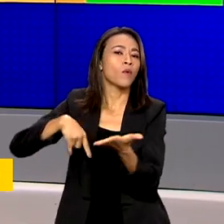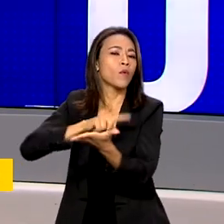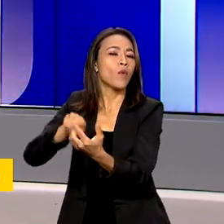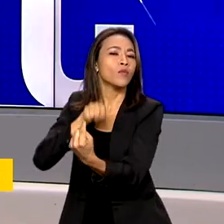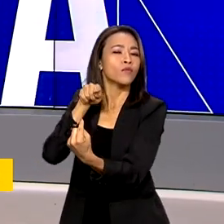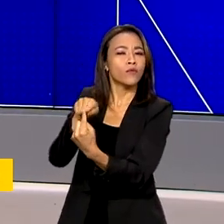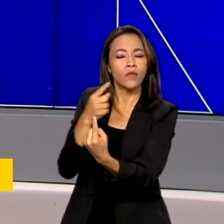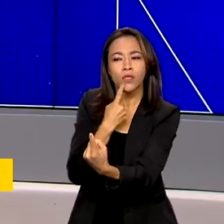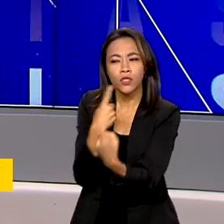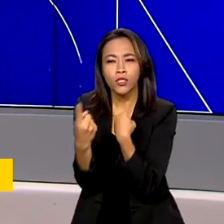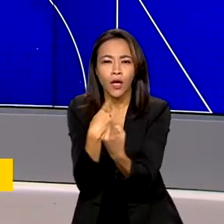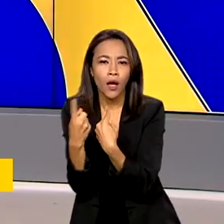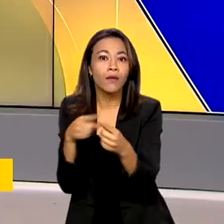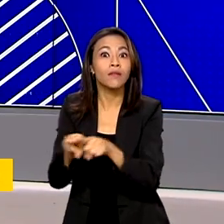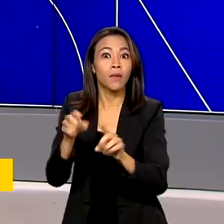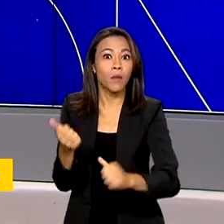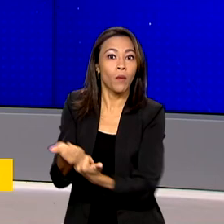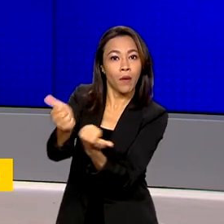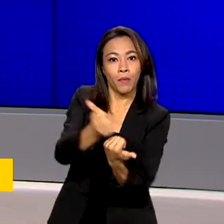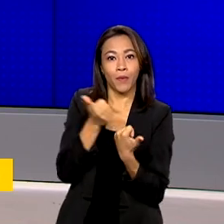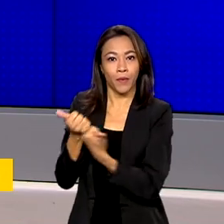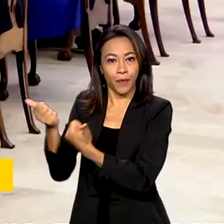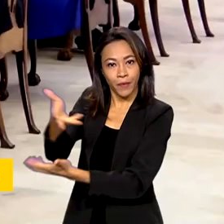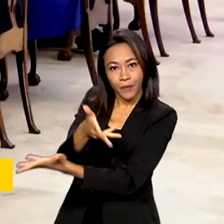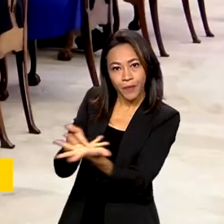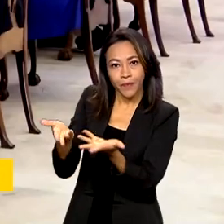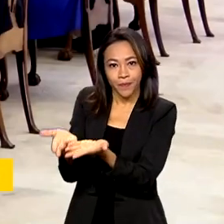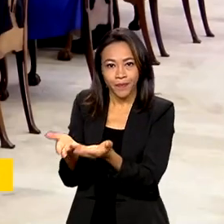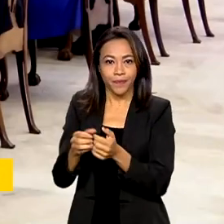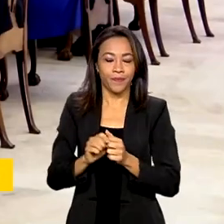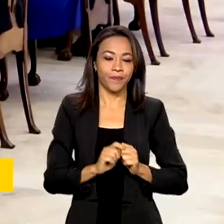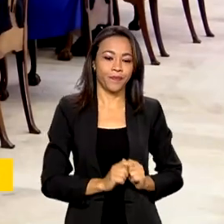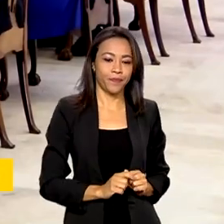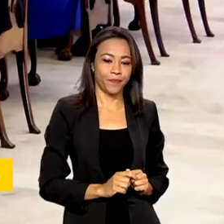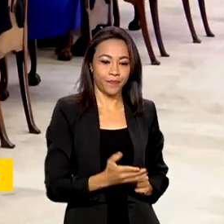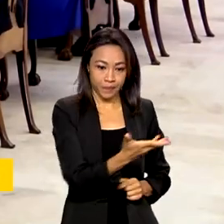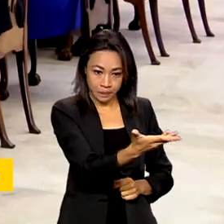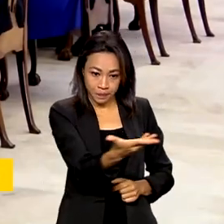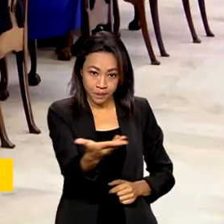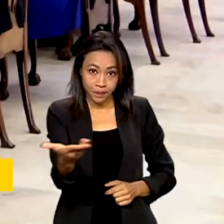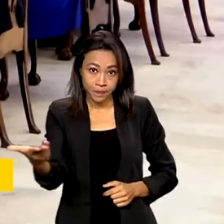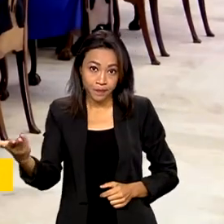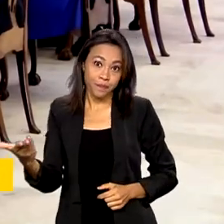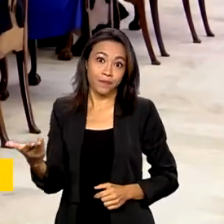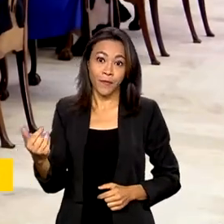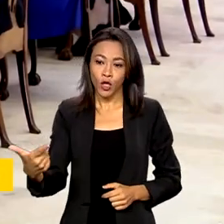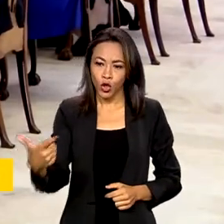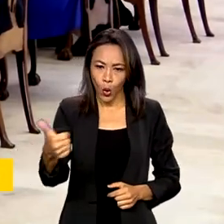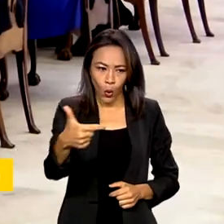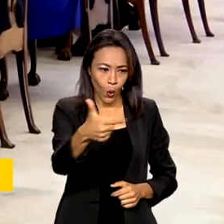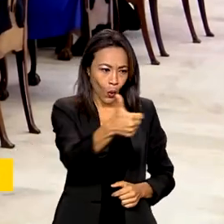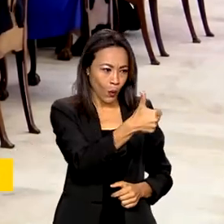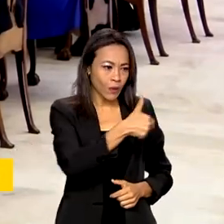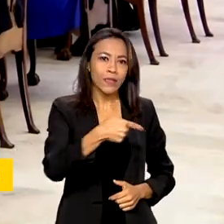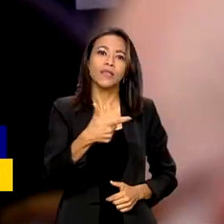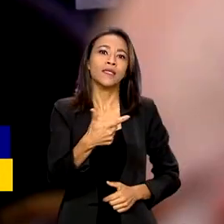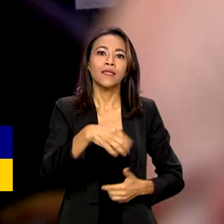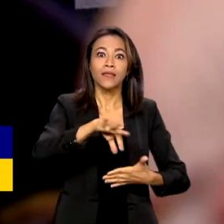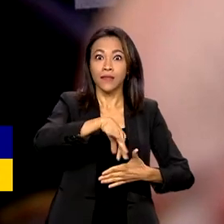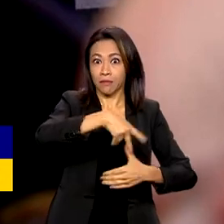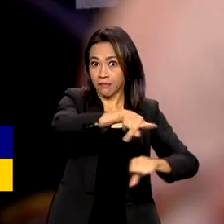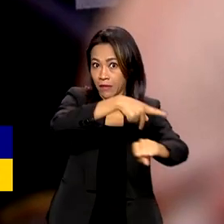do diálogo e da cooperação no continente. À mesa, os líderes de 12 países da América do